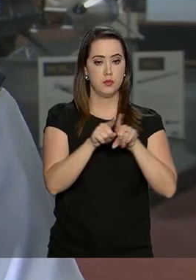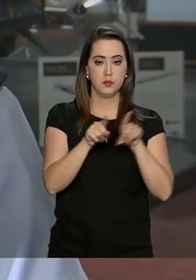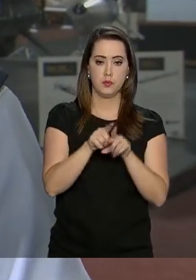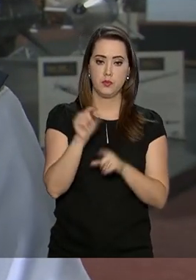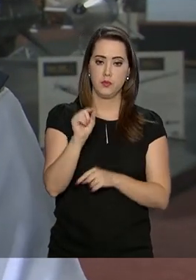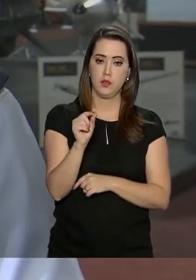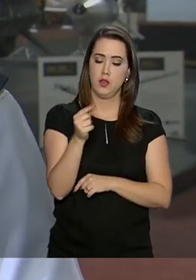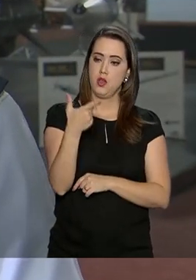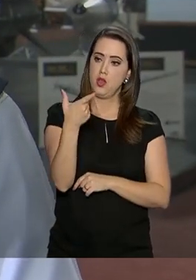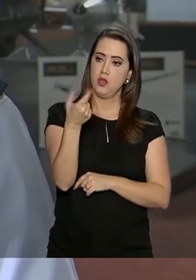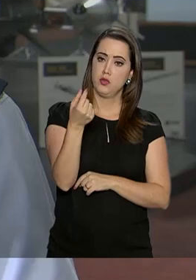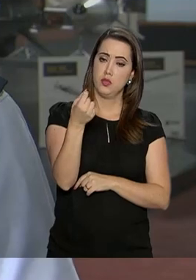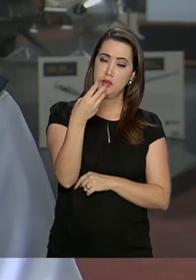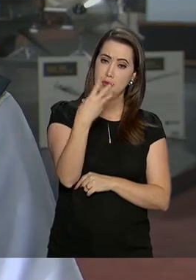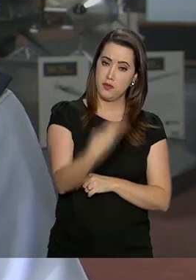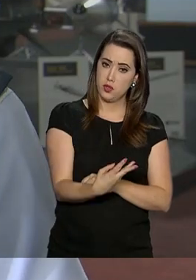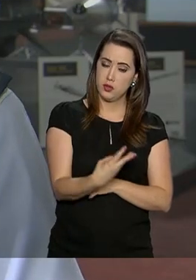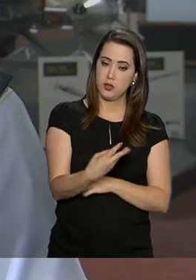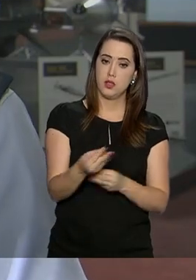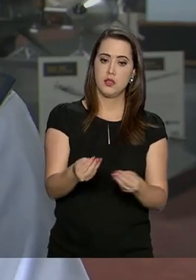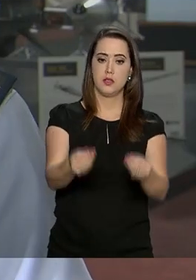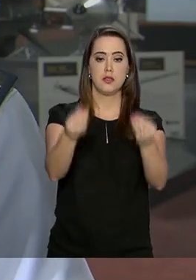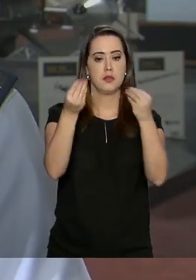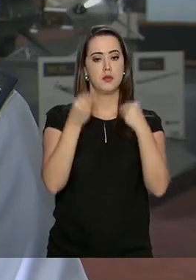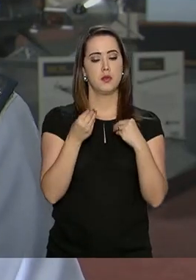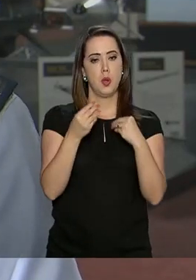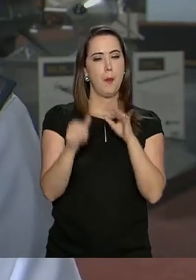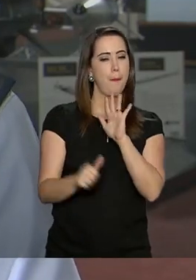que em 2023 a Força Aérea receberá